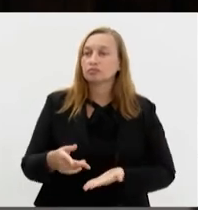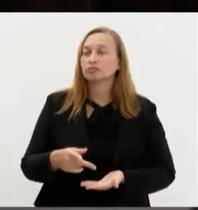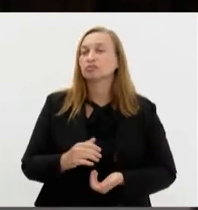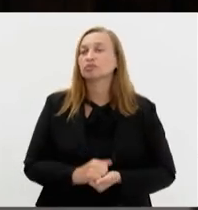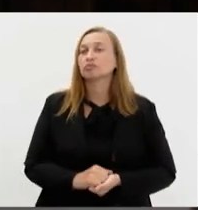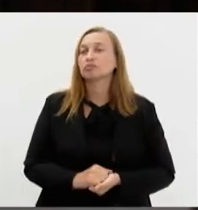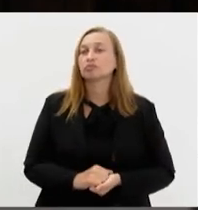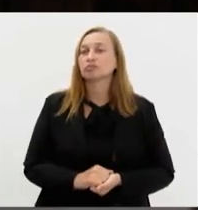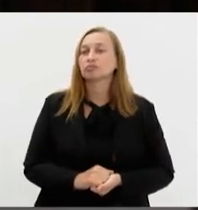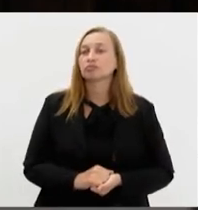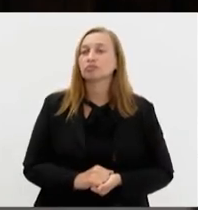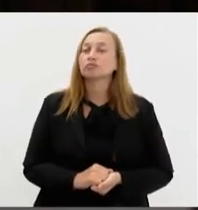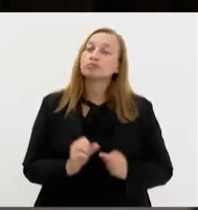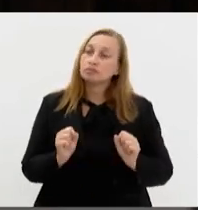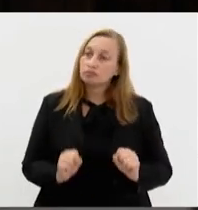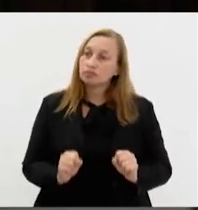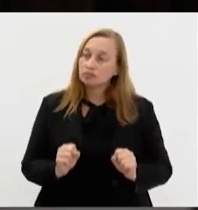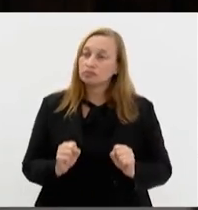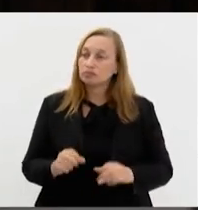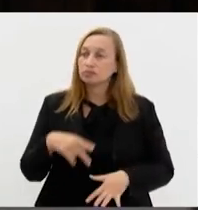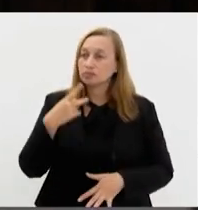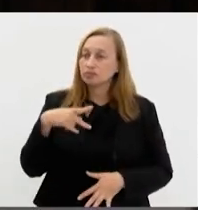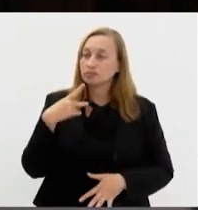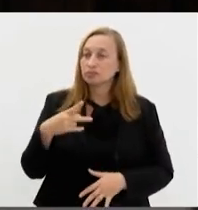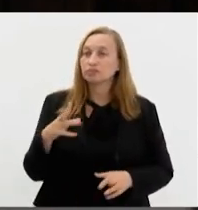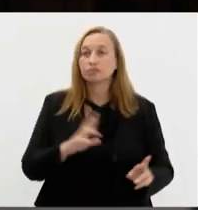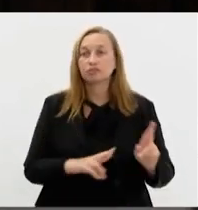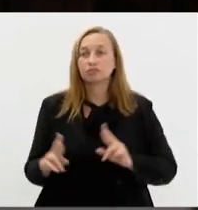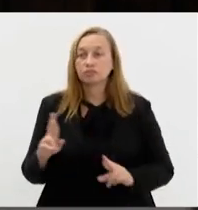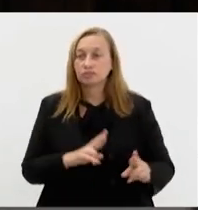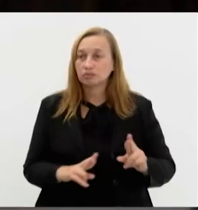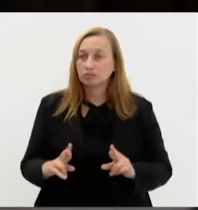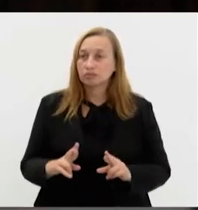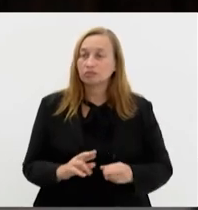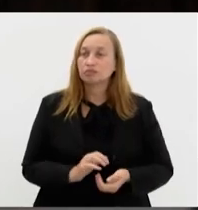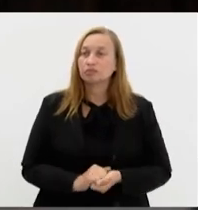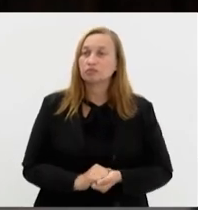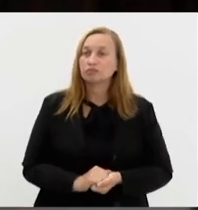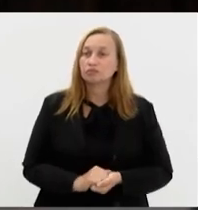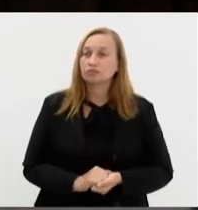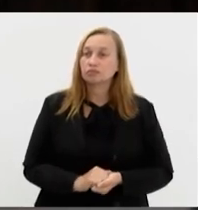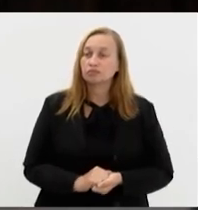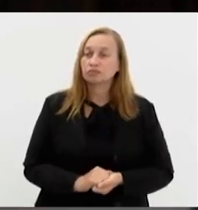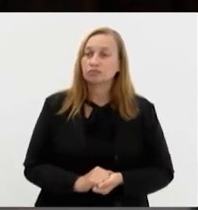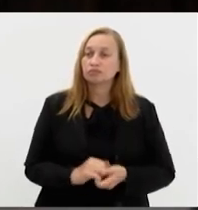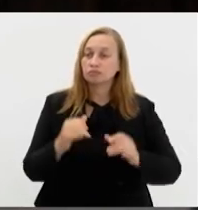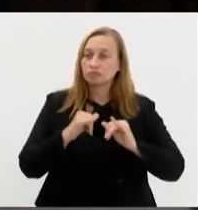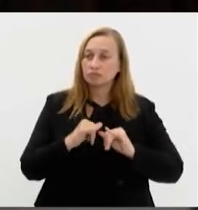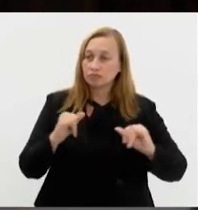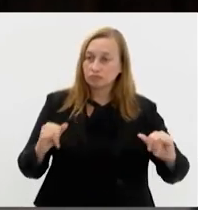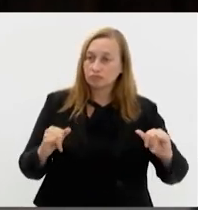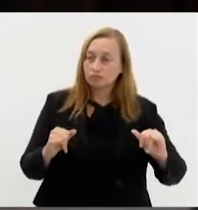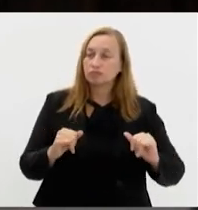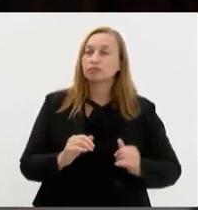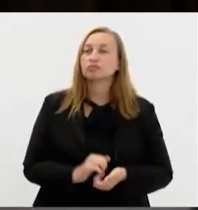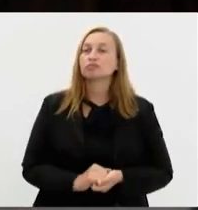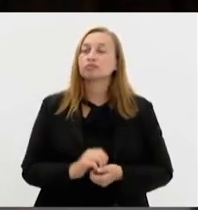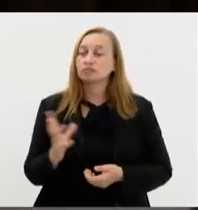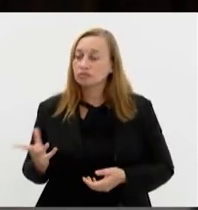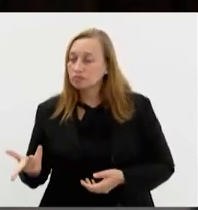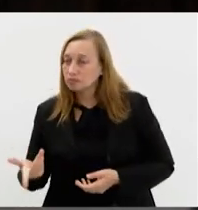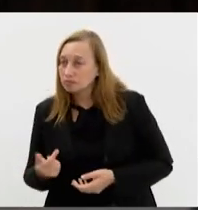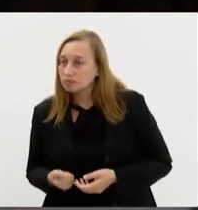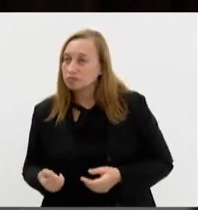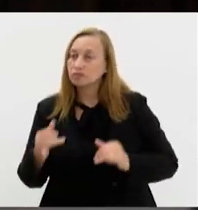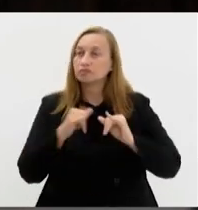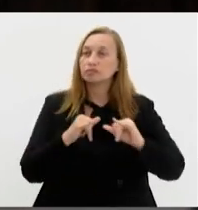abordagem podemos inferir que a existência de uma relação direta entre a rigidez do ambiente informacional e a qualidade na informação da